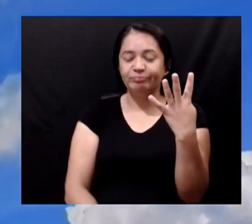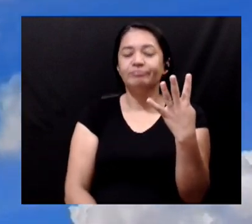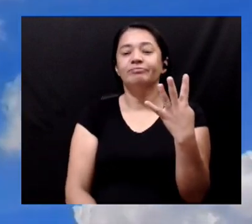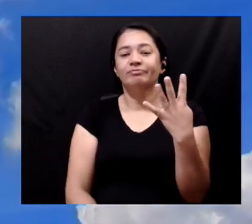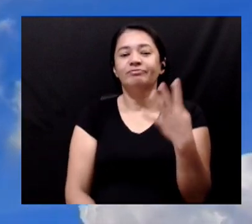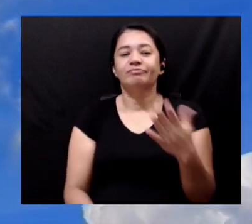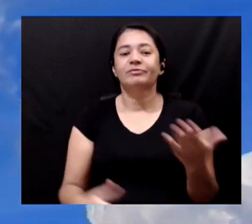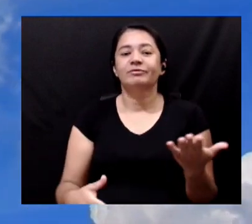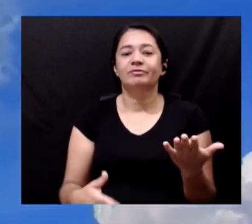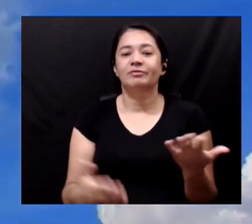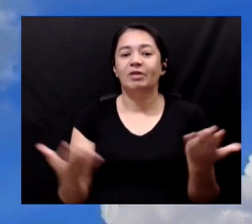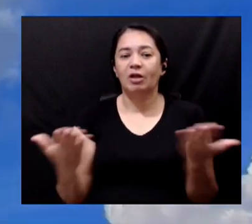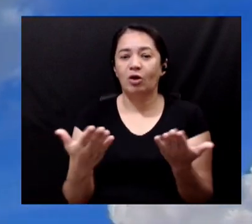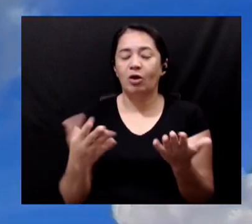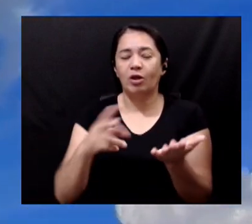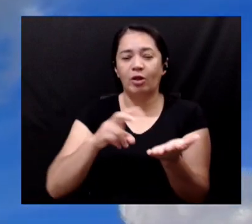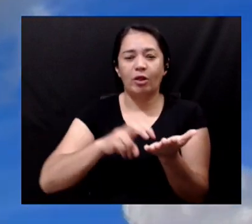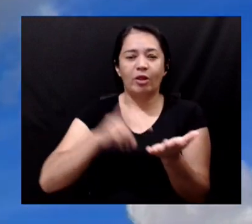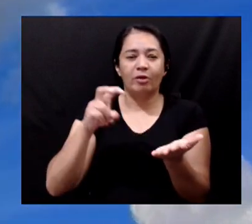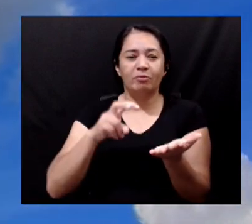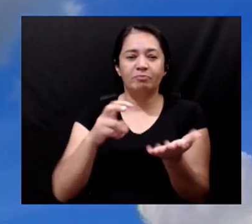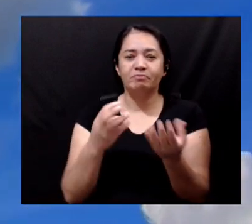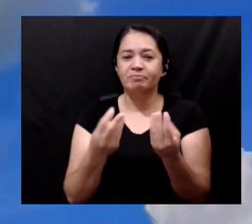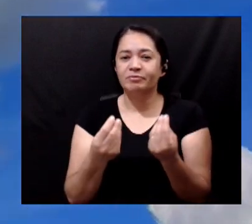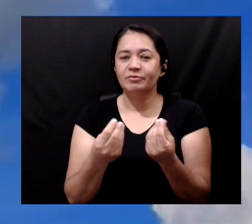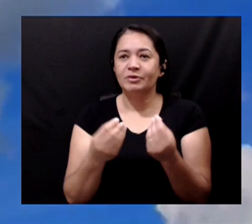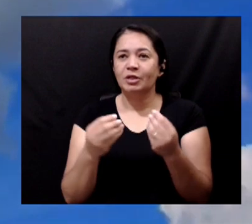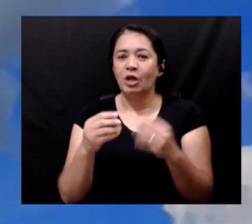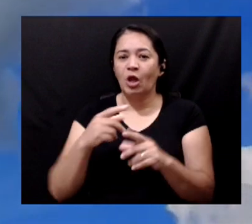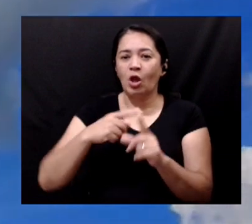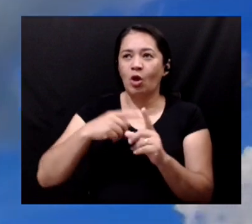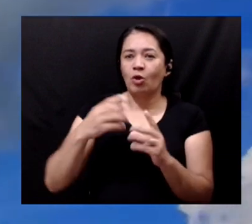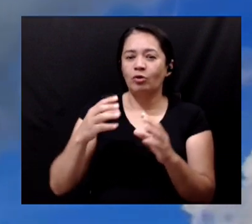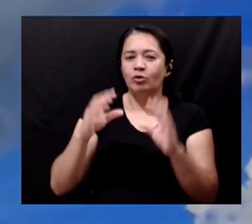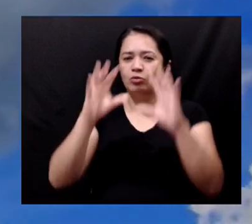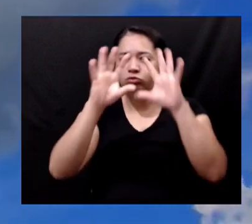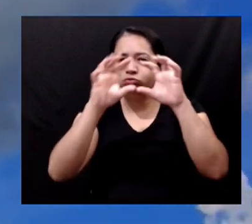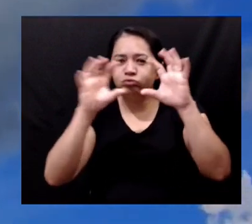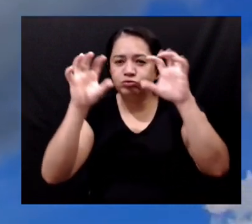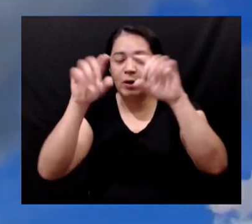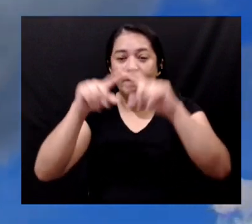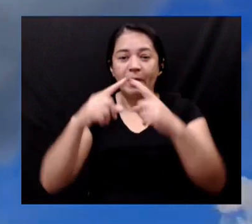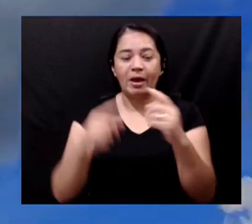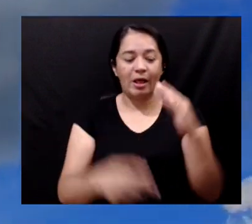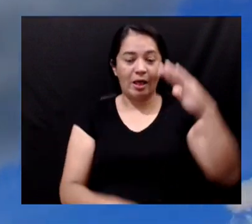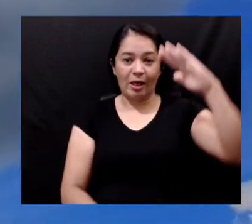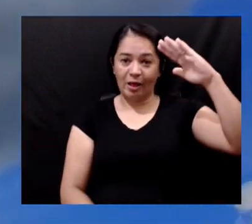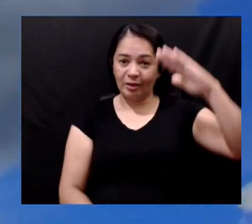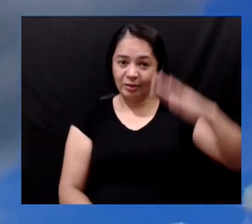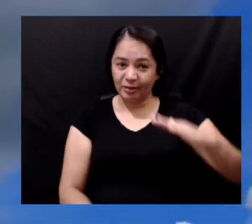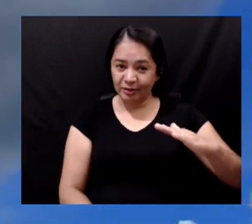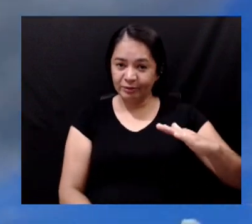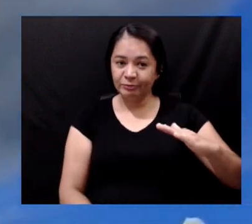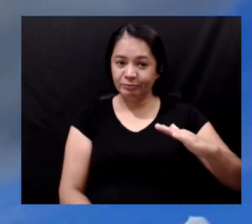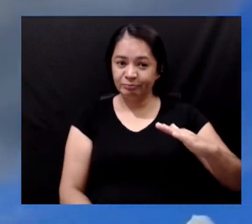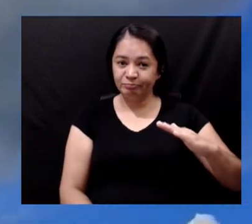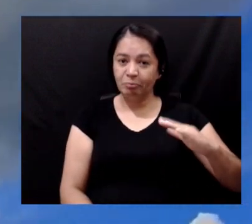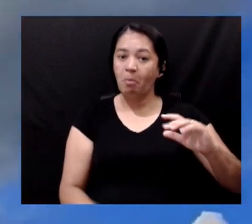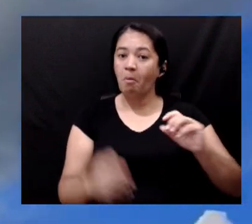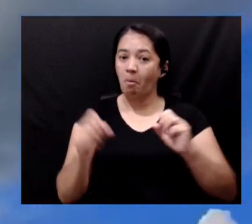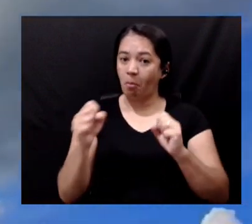de manhã é de tempo nublado, mas à tarde, de acordo com a previsão do tempo, nós poderemos ter